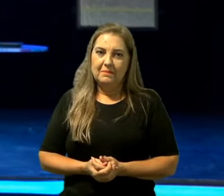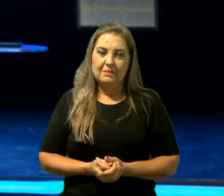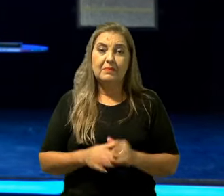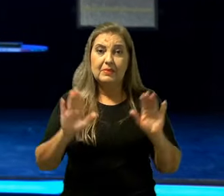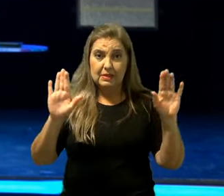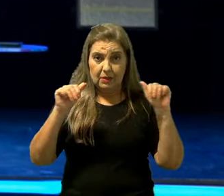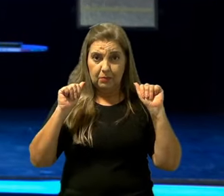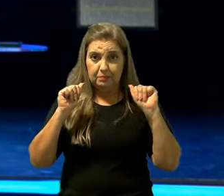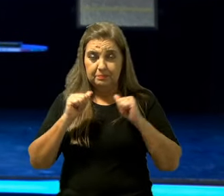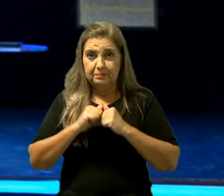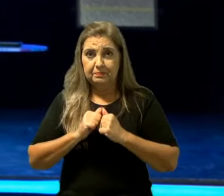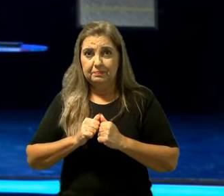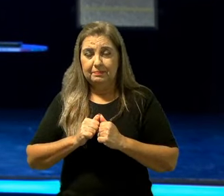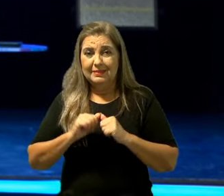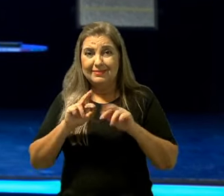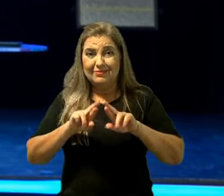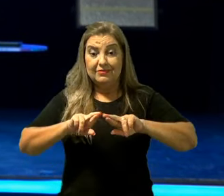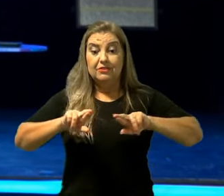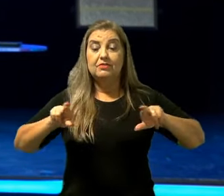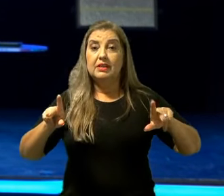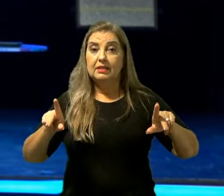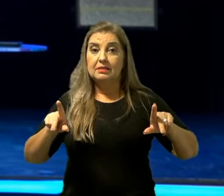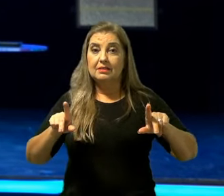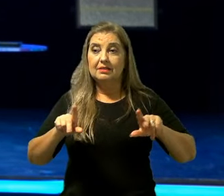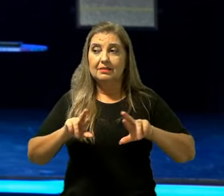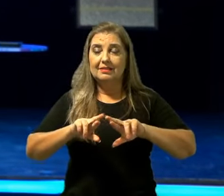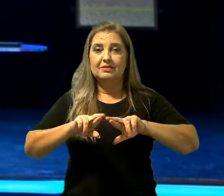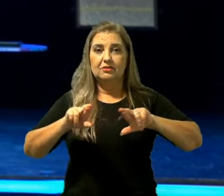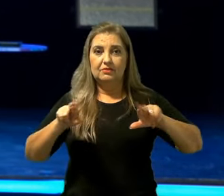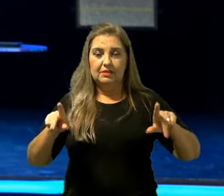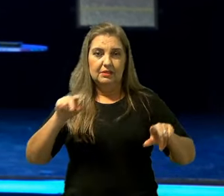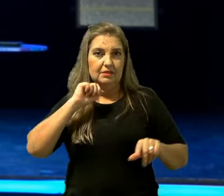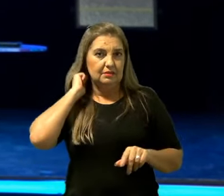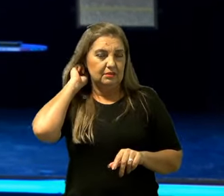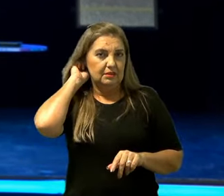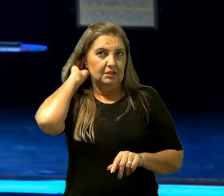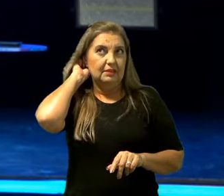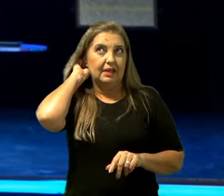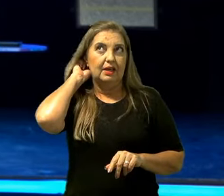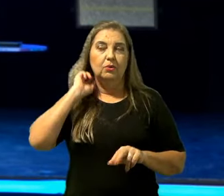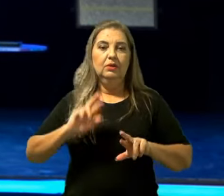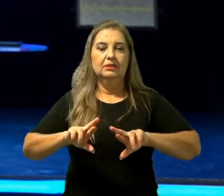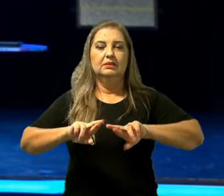Então, a diferença... Só pepita, aleluia. Beijo, Alexandre.